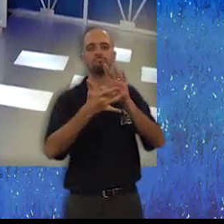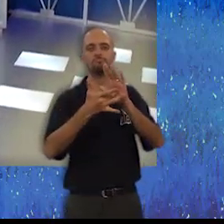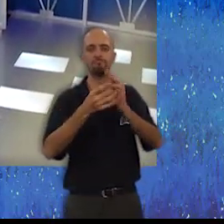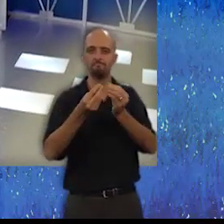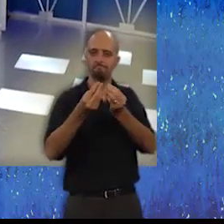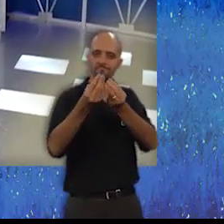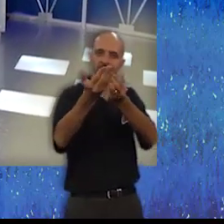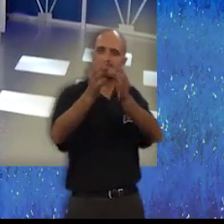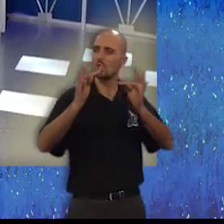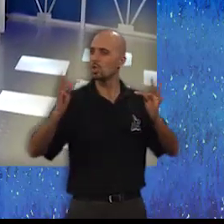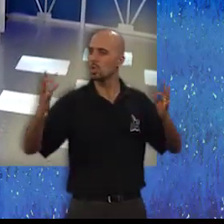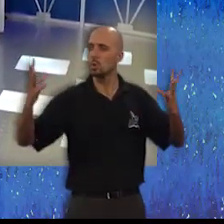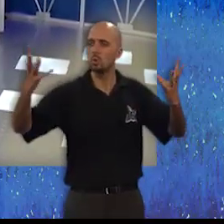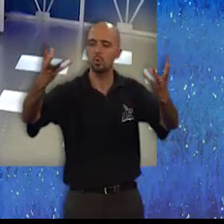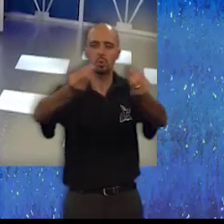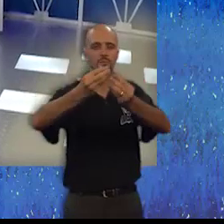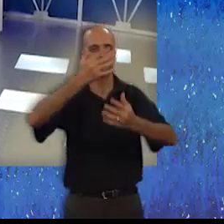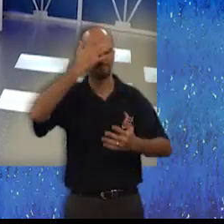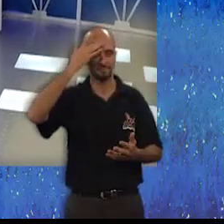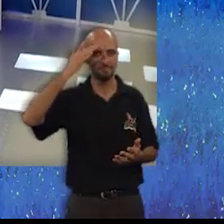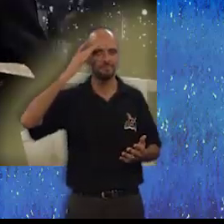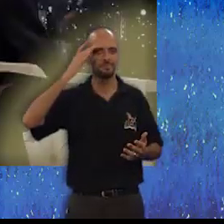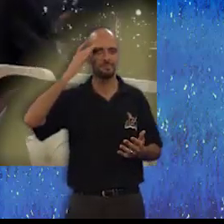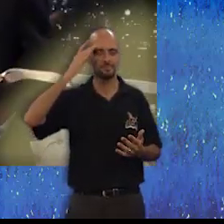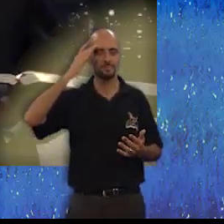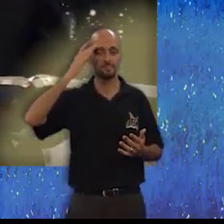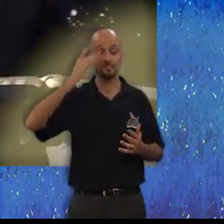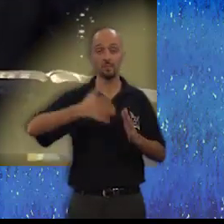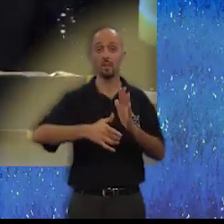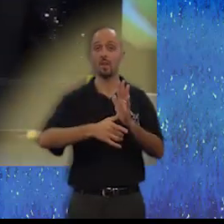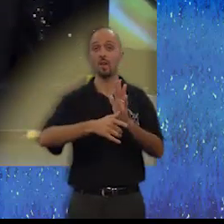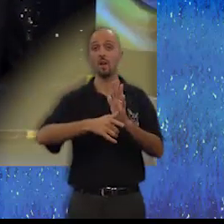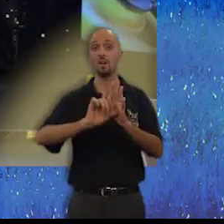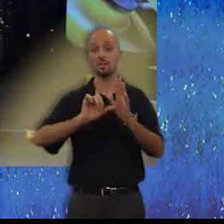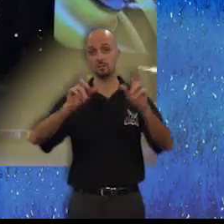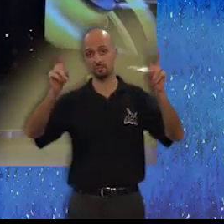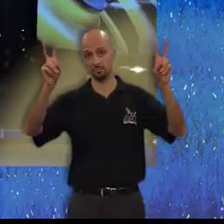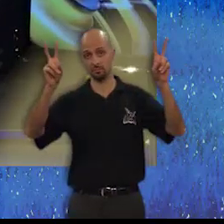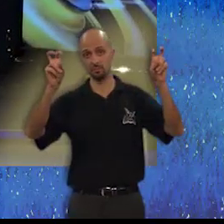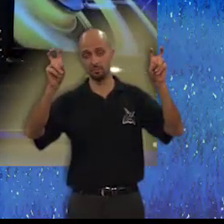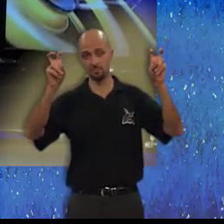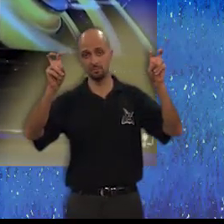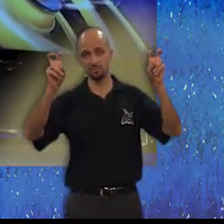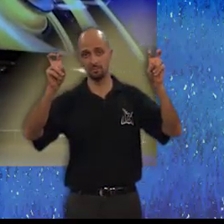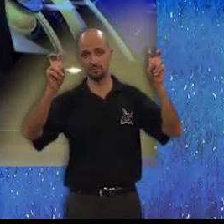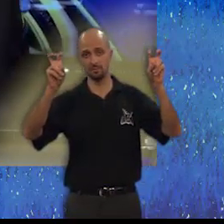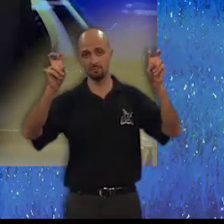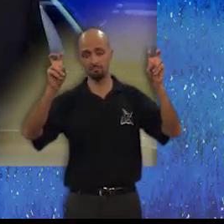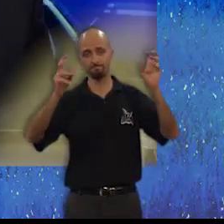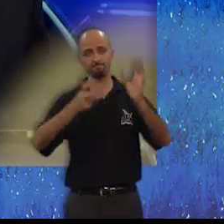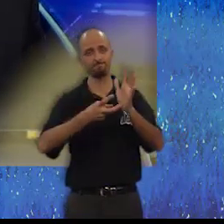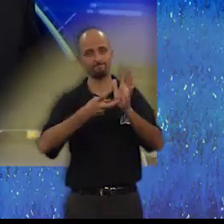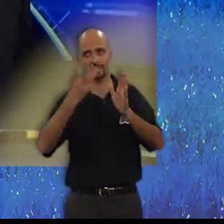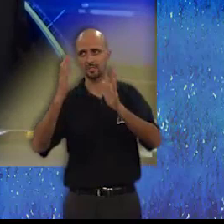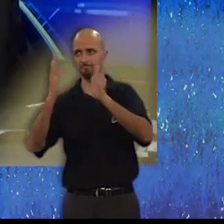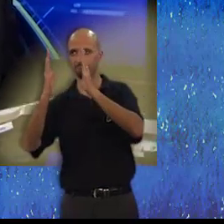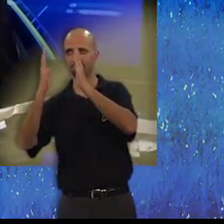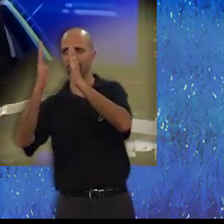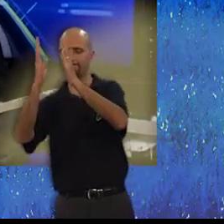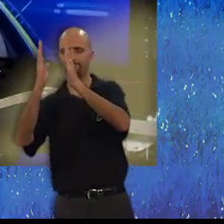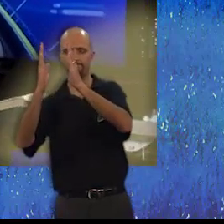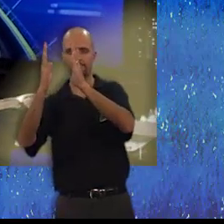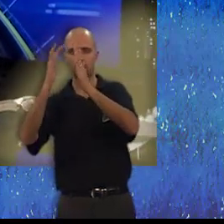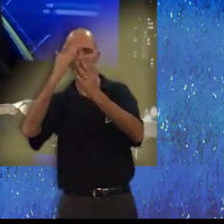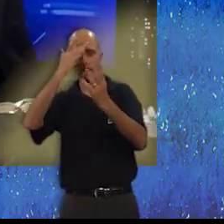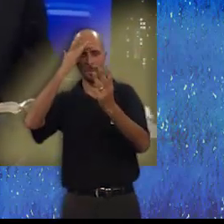que é disponível a todas as pessoas. Antes de continuar e apresentar a terceira